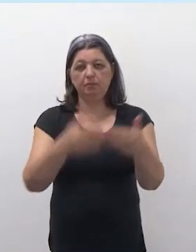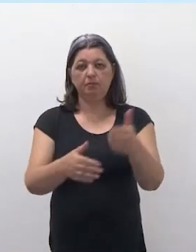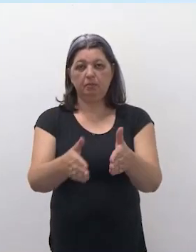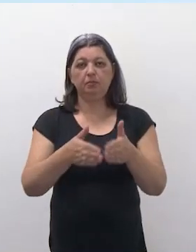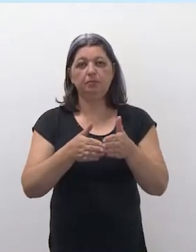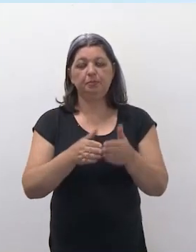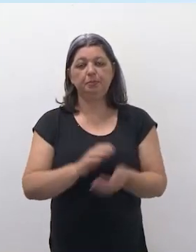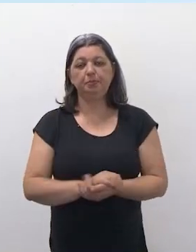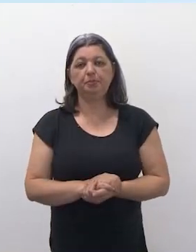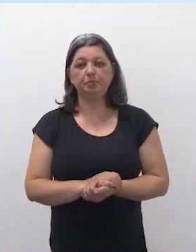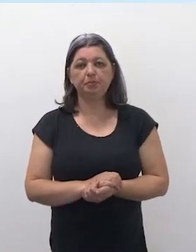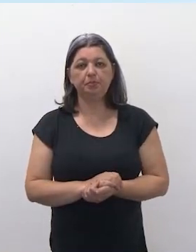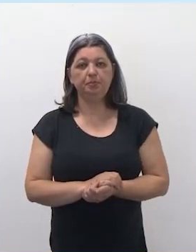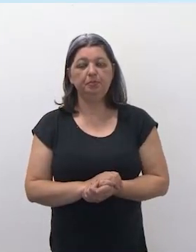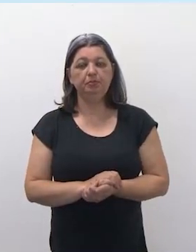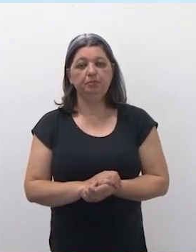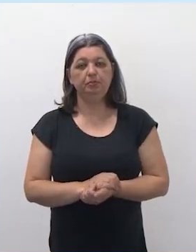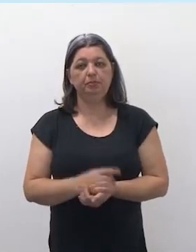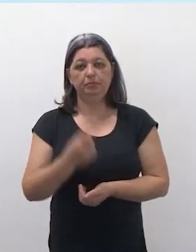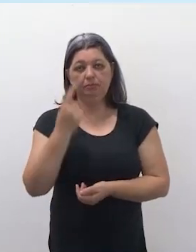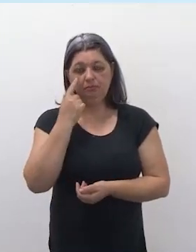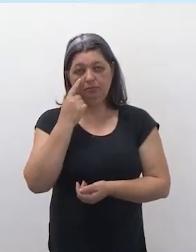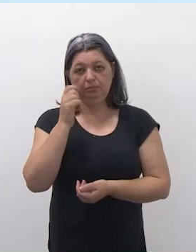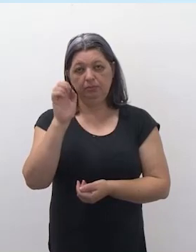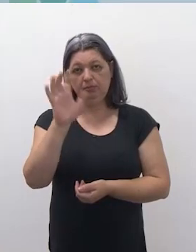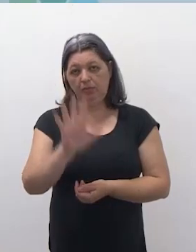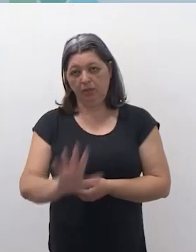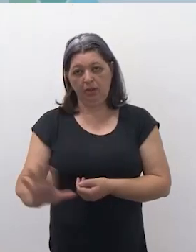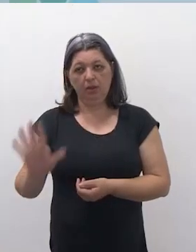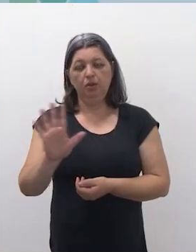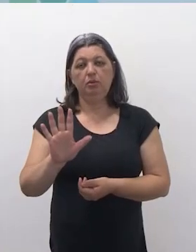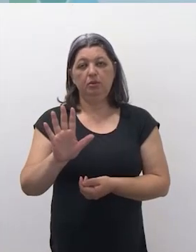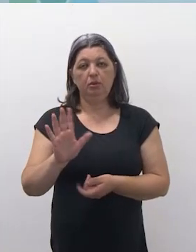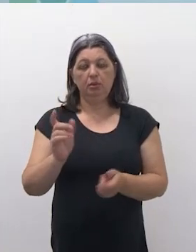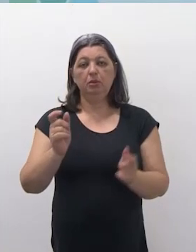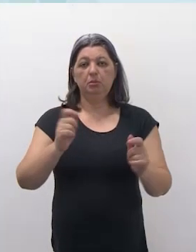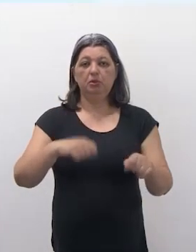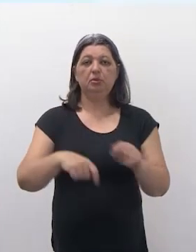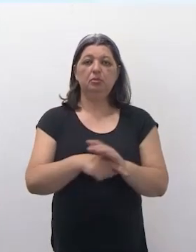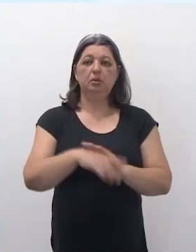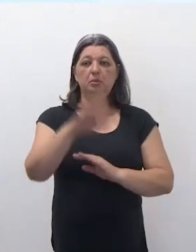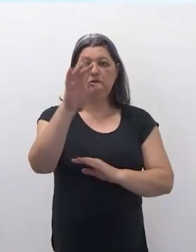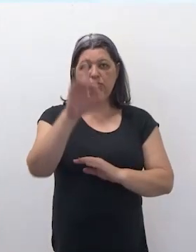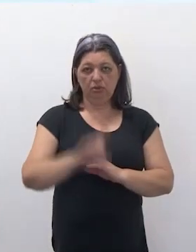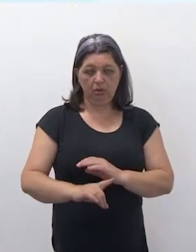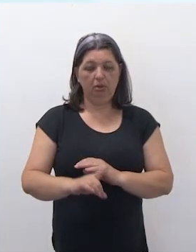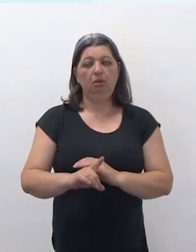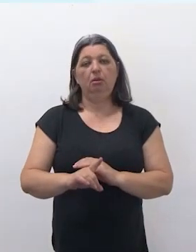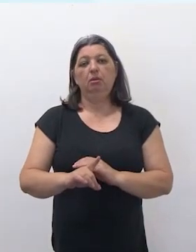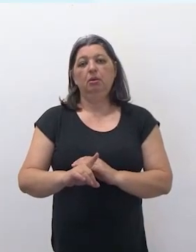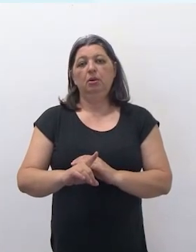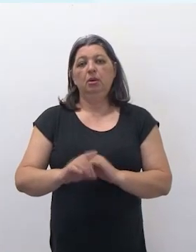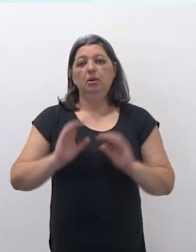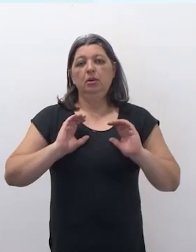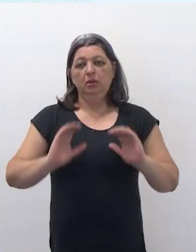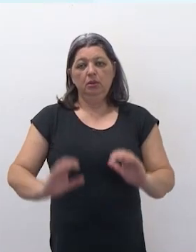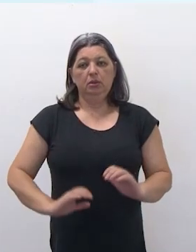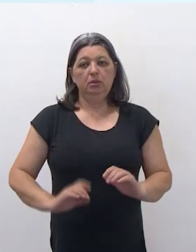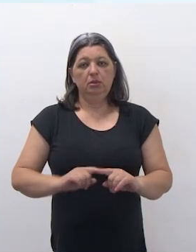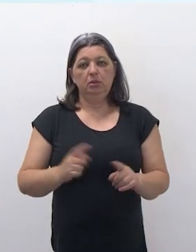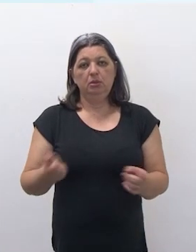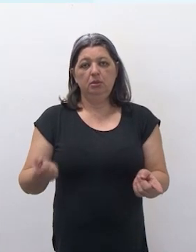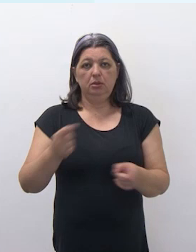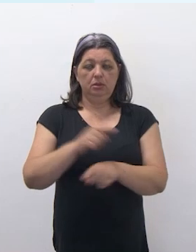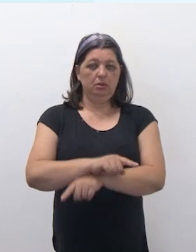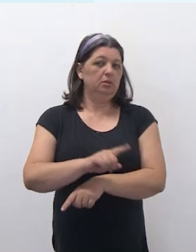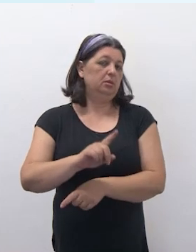favor. Olha só, na Europa constatou-se que é possível haver direitos civis sem direitos políticos, sendo que o inverso não é verdadeiro,